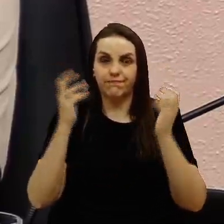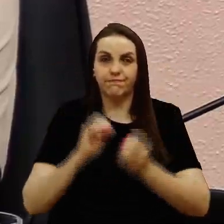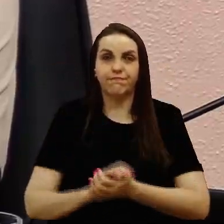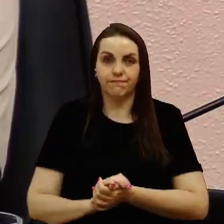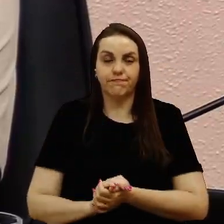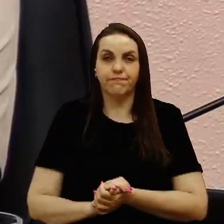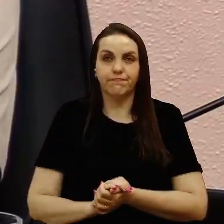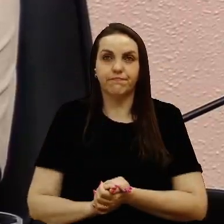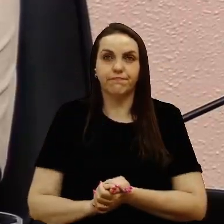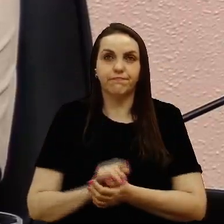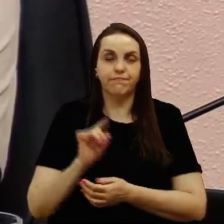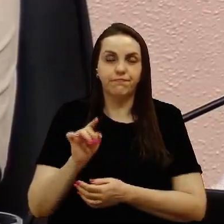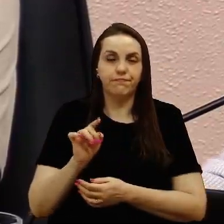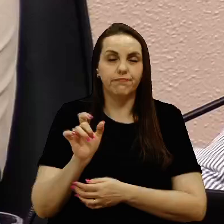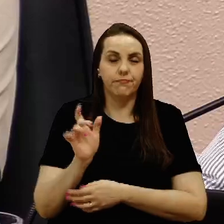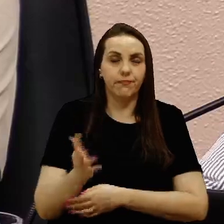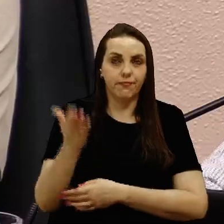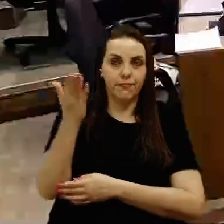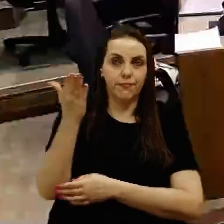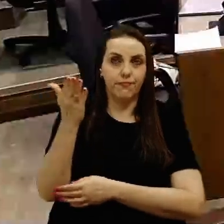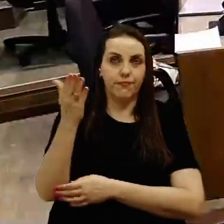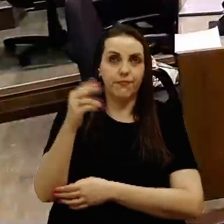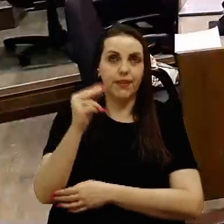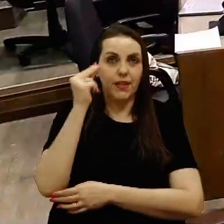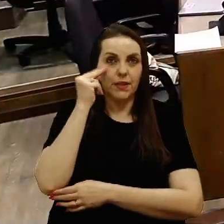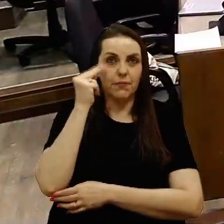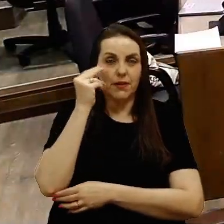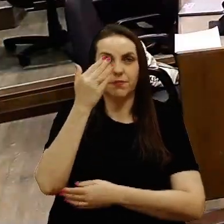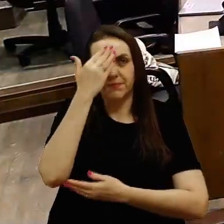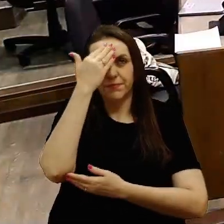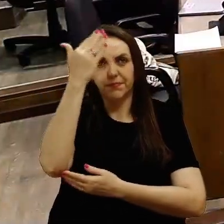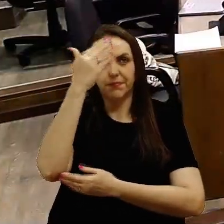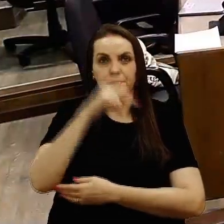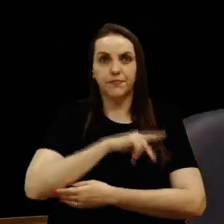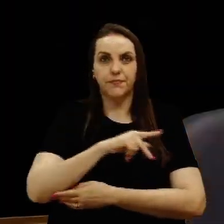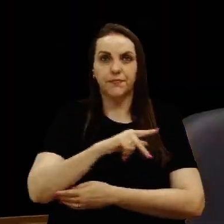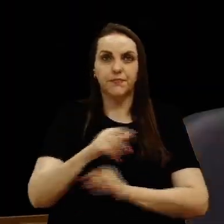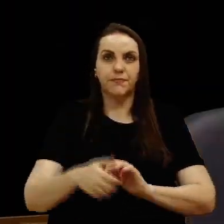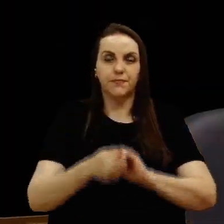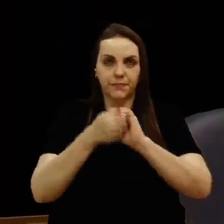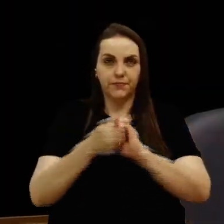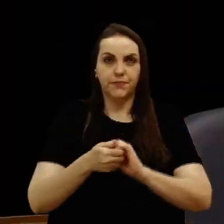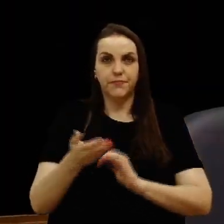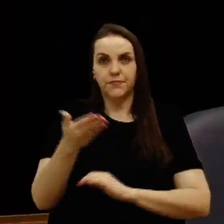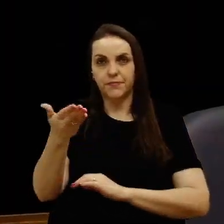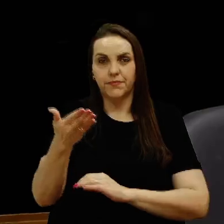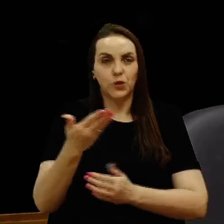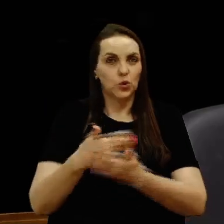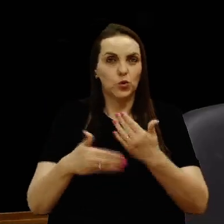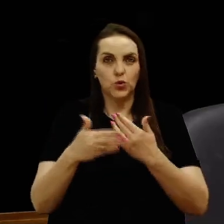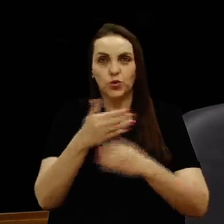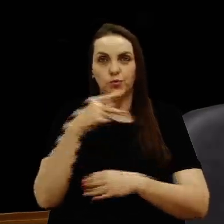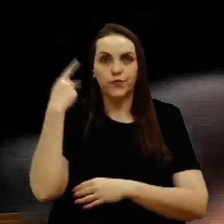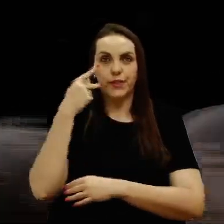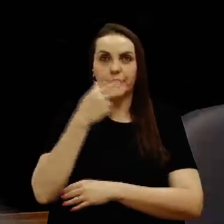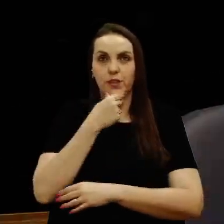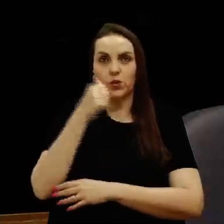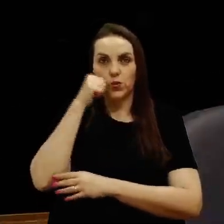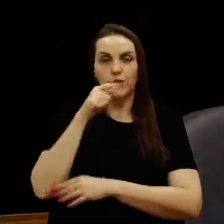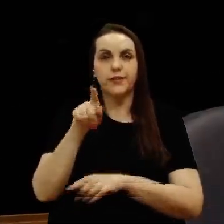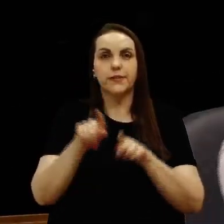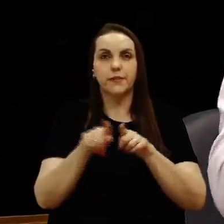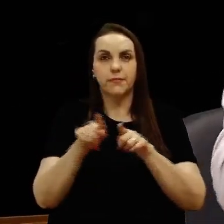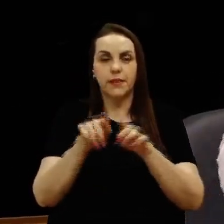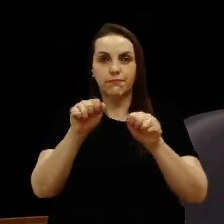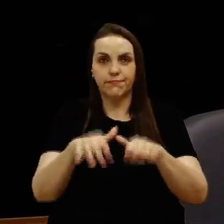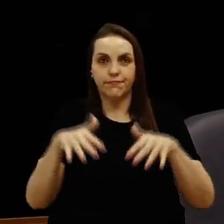palavra, vereador Cláudio Libardi. Obrigado, presidente. Meus cumprimentos ao senhor, aos demais vereadores dessa Casa Legislativa, o senhor e a senhora que nos acompanha do plenário e também que nos